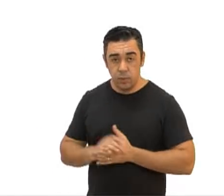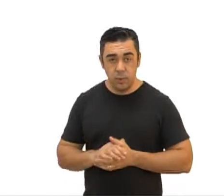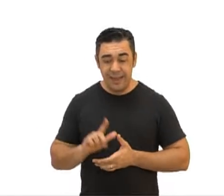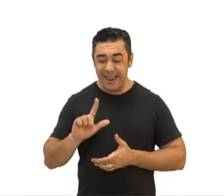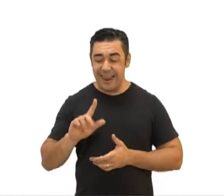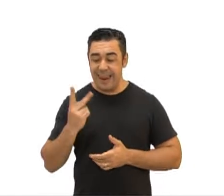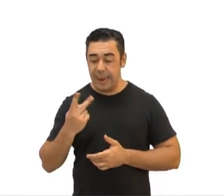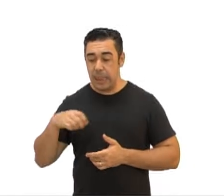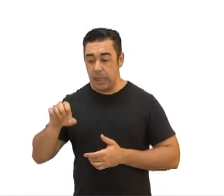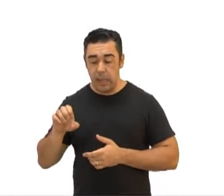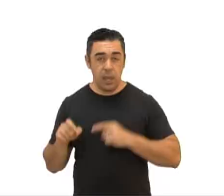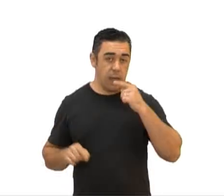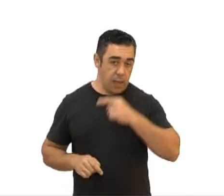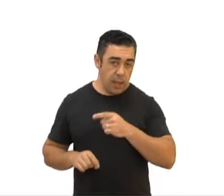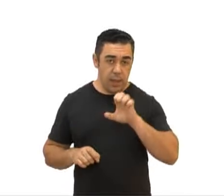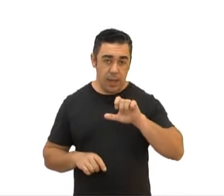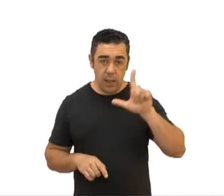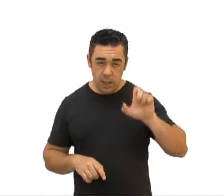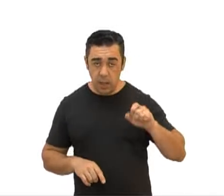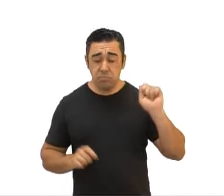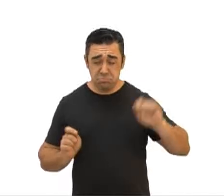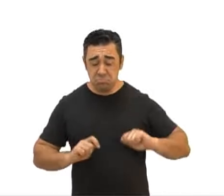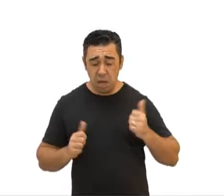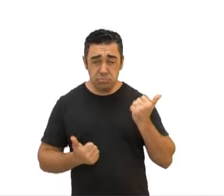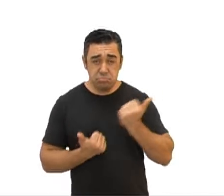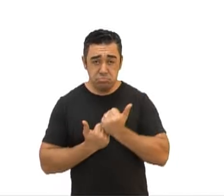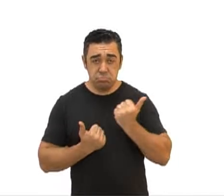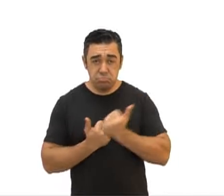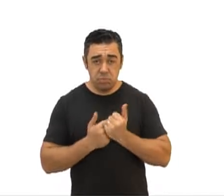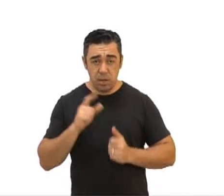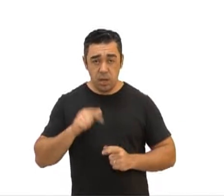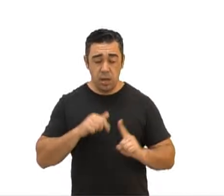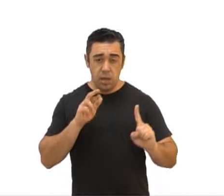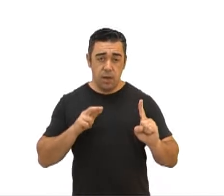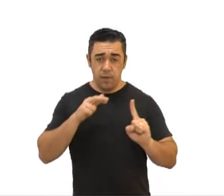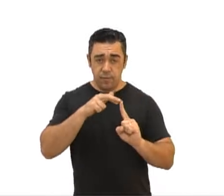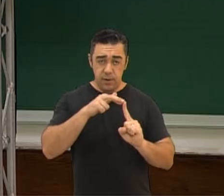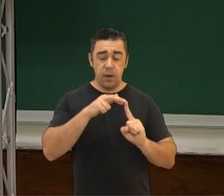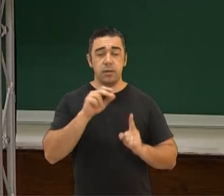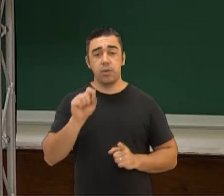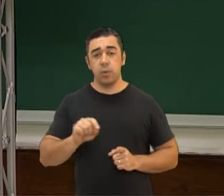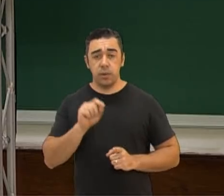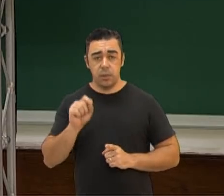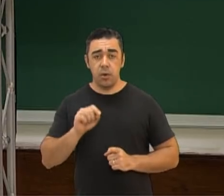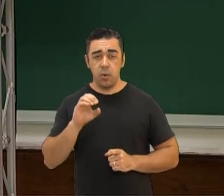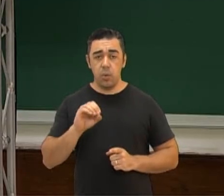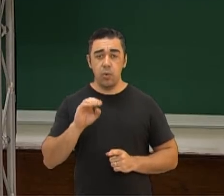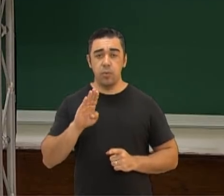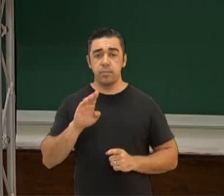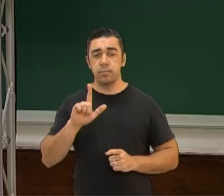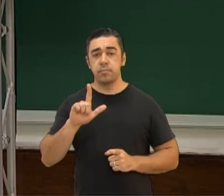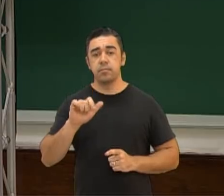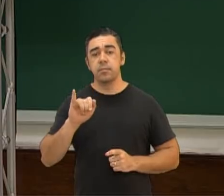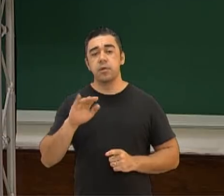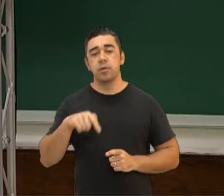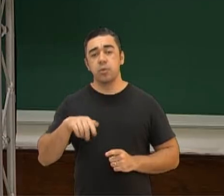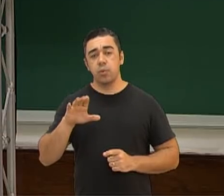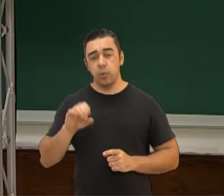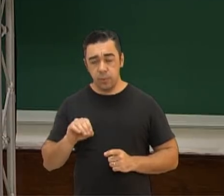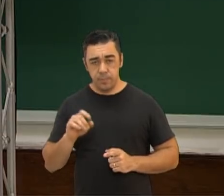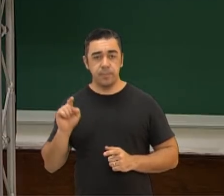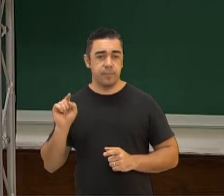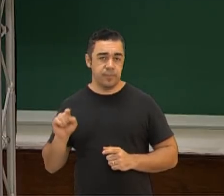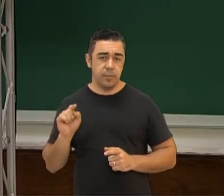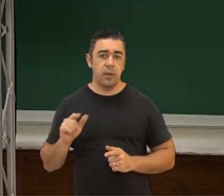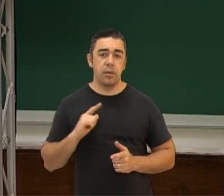para não ficar repetindo palavras, você pode utilizar os pronomes referenciais, que são esses pessoal do caso reto, eu, tu, ele, nós,